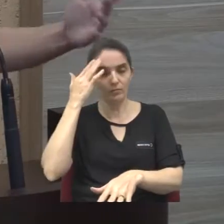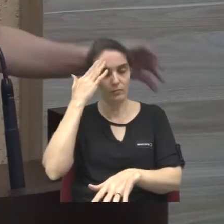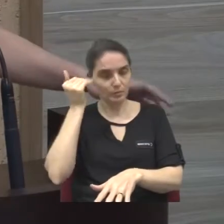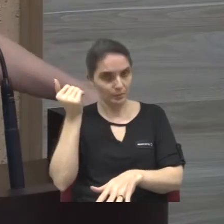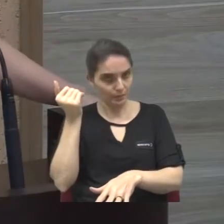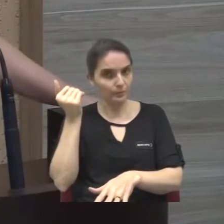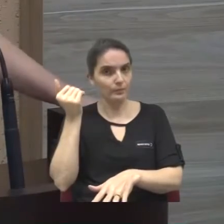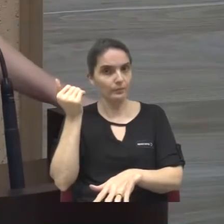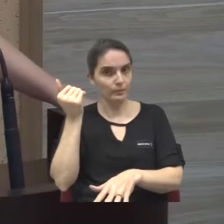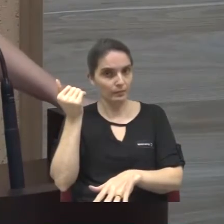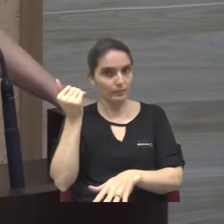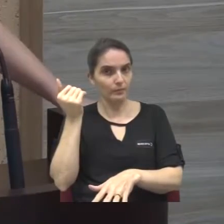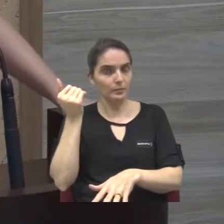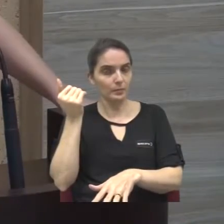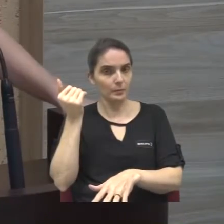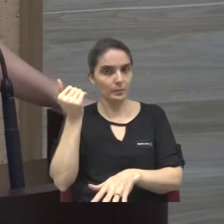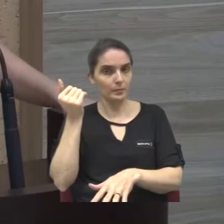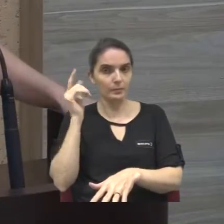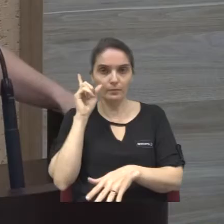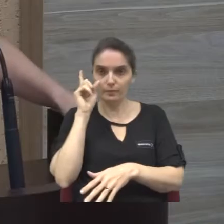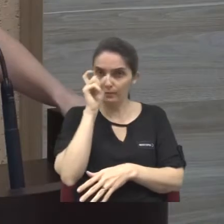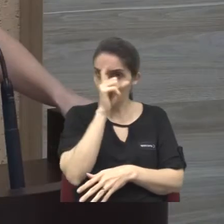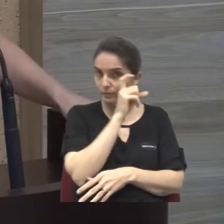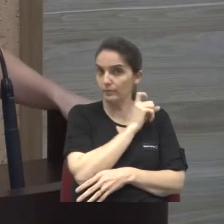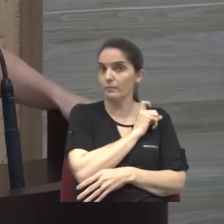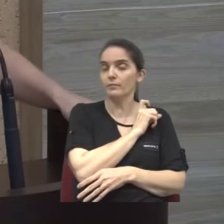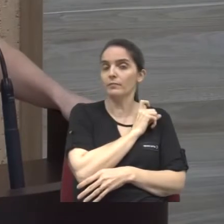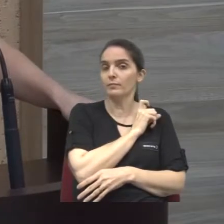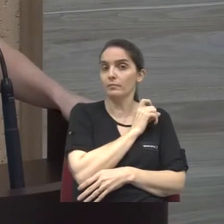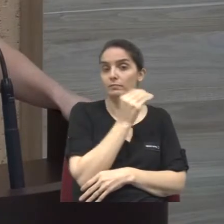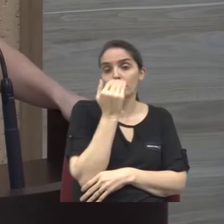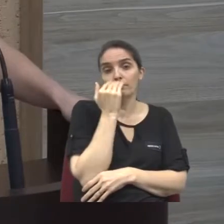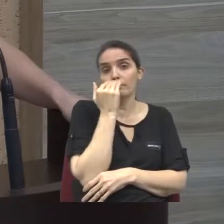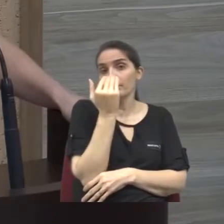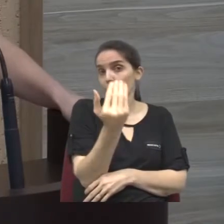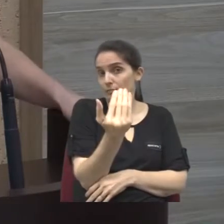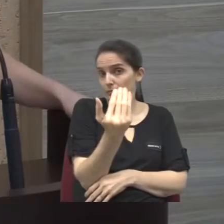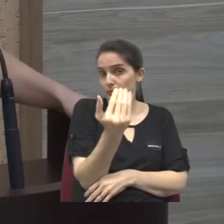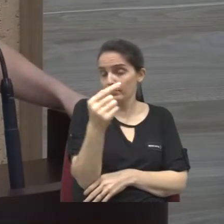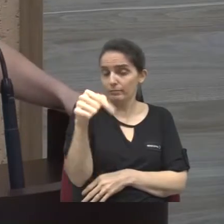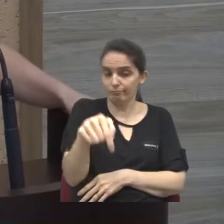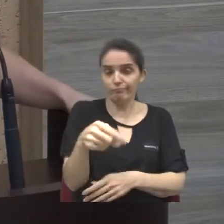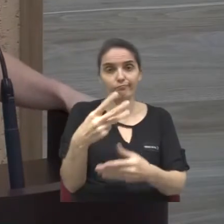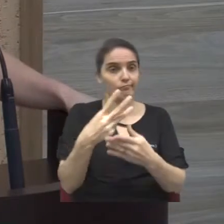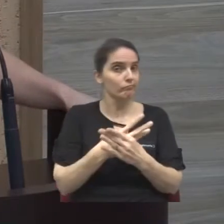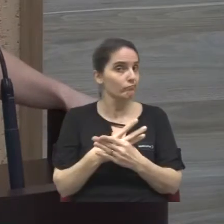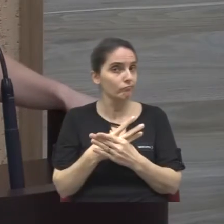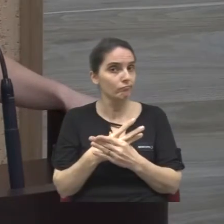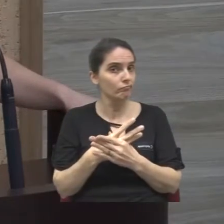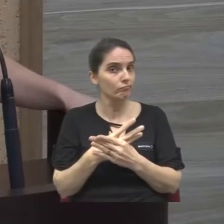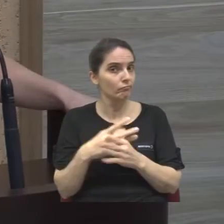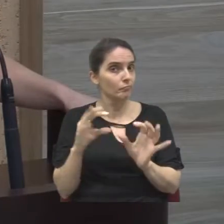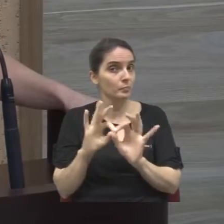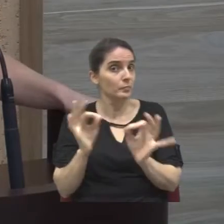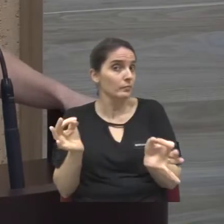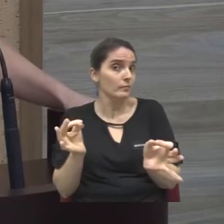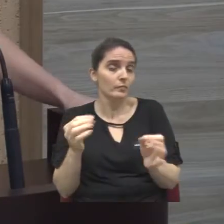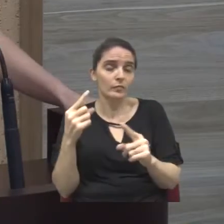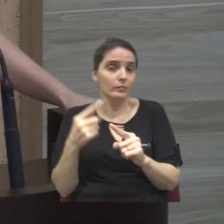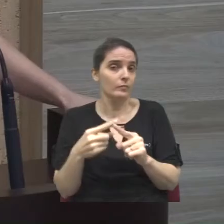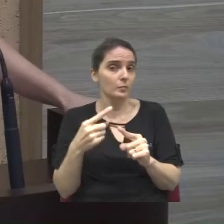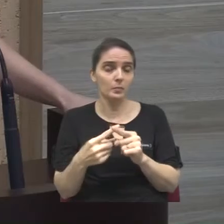muita dificuldade de conseguir uma questão de ordem nesta casa, simplesmente pelo fato